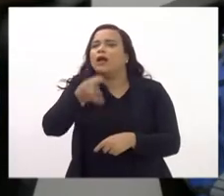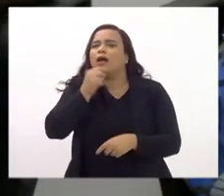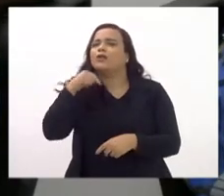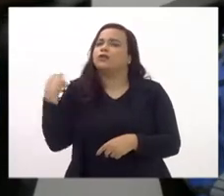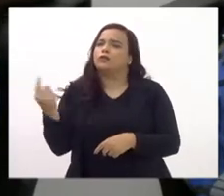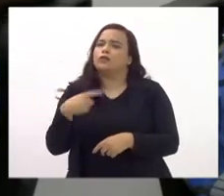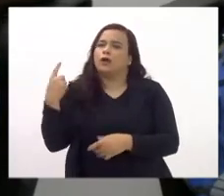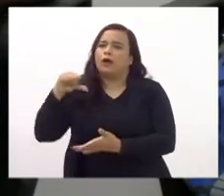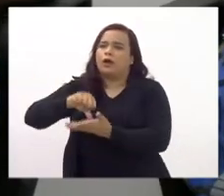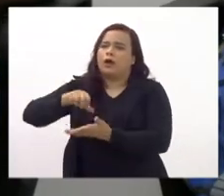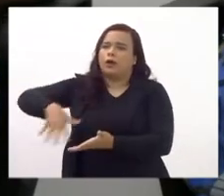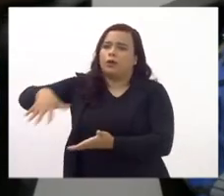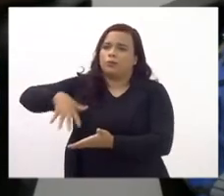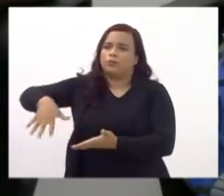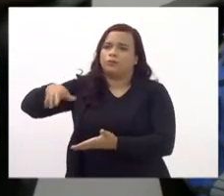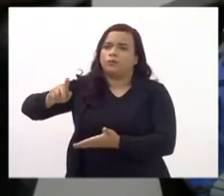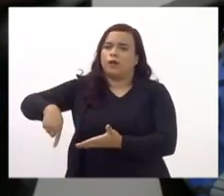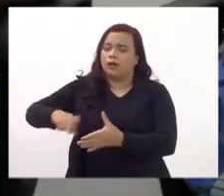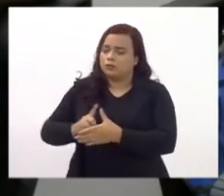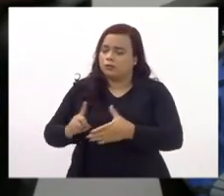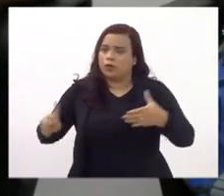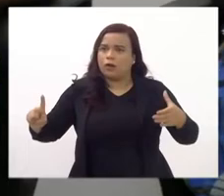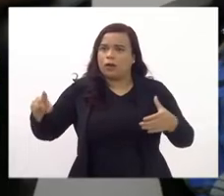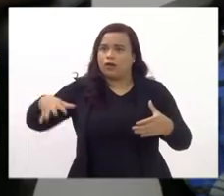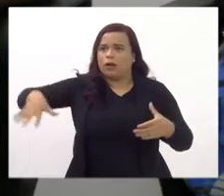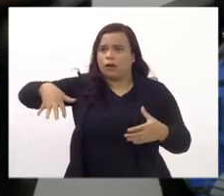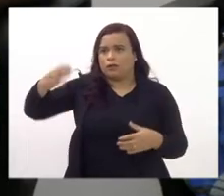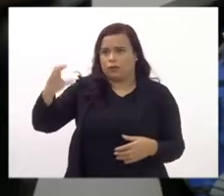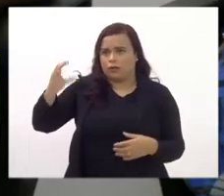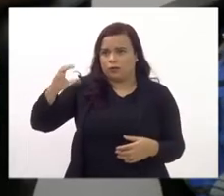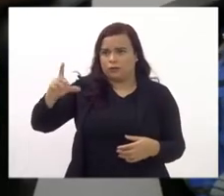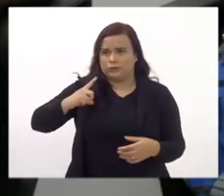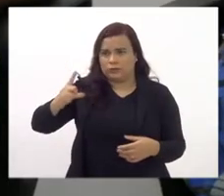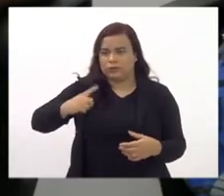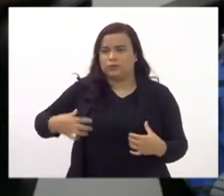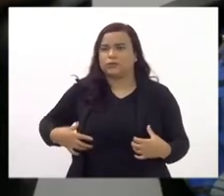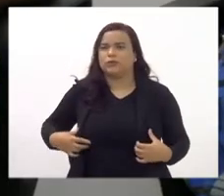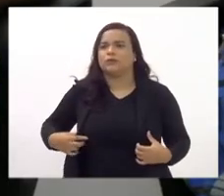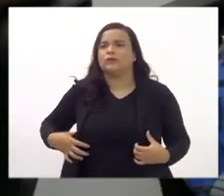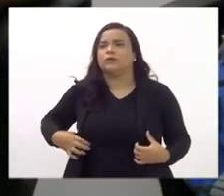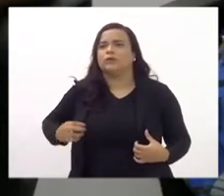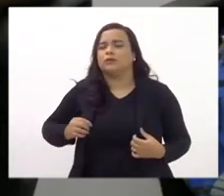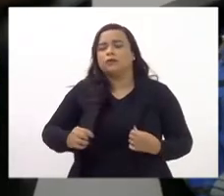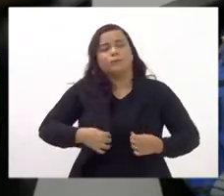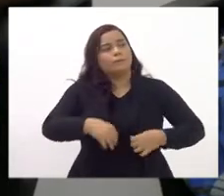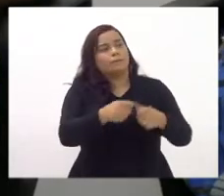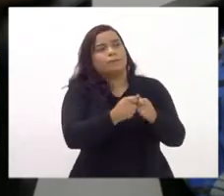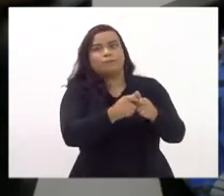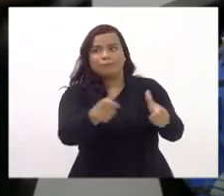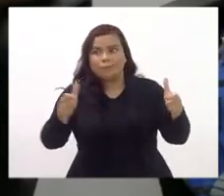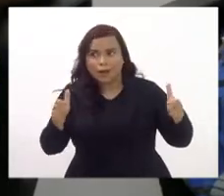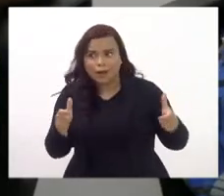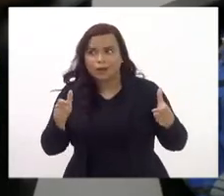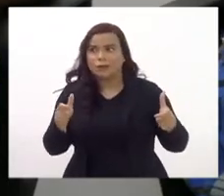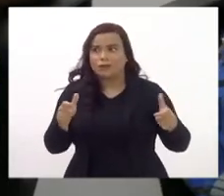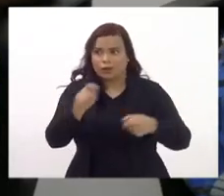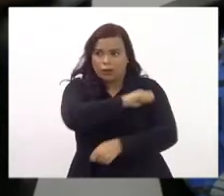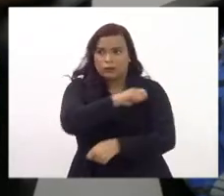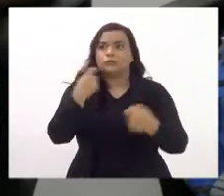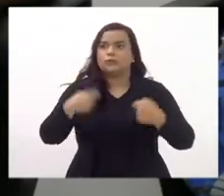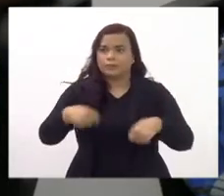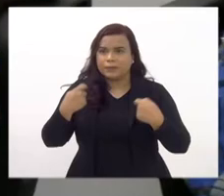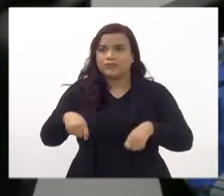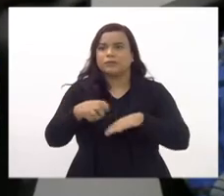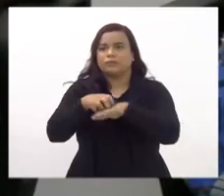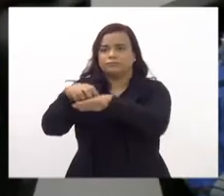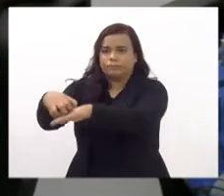campus em Niterói fica numa área mais isolada, então a imensa maioria dos estudantes, para não falar todos, tem que pegar pelo menos